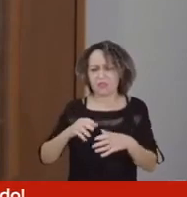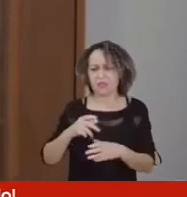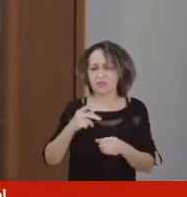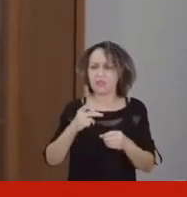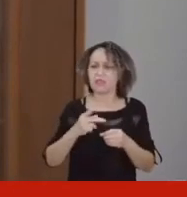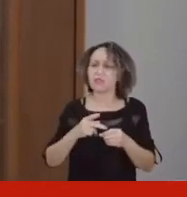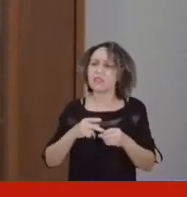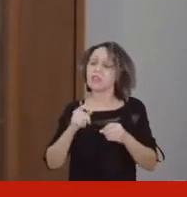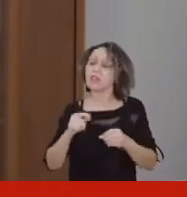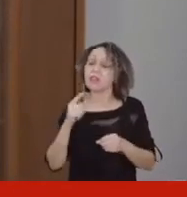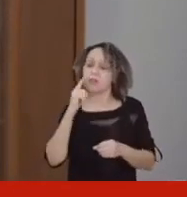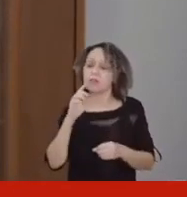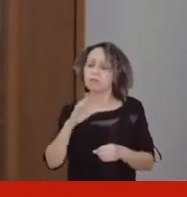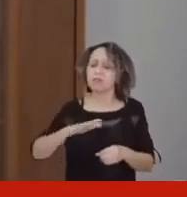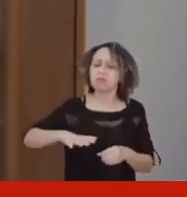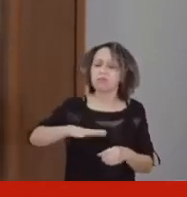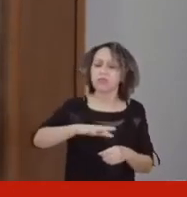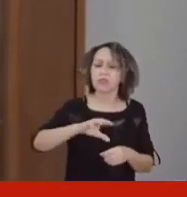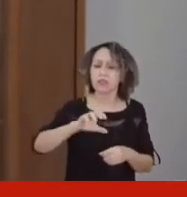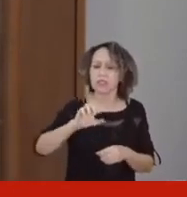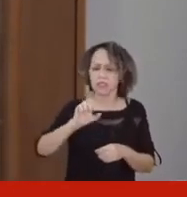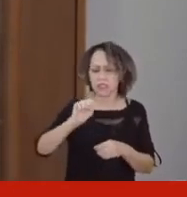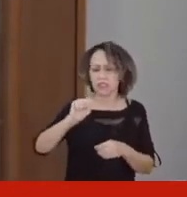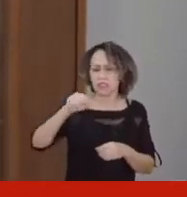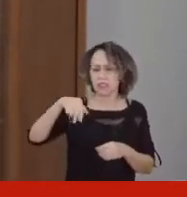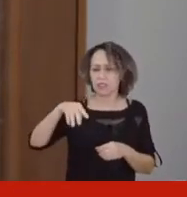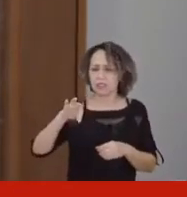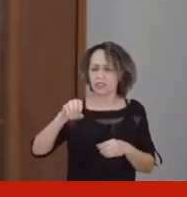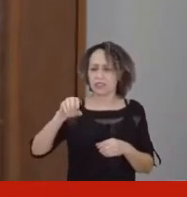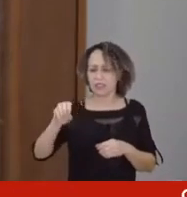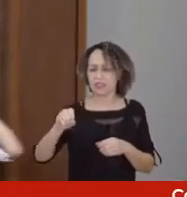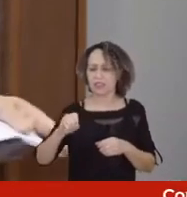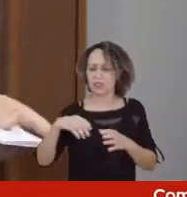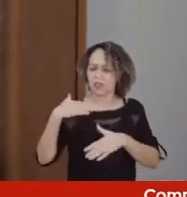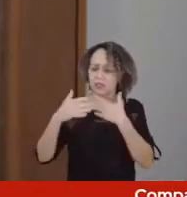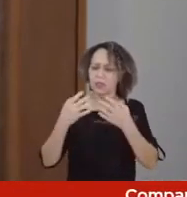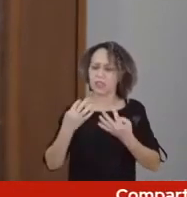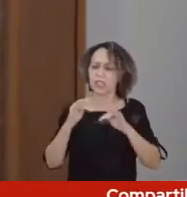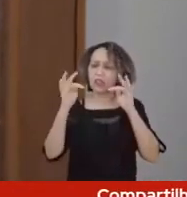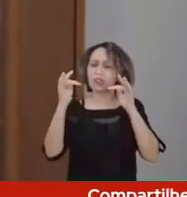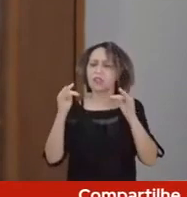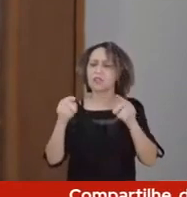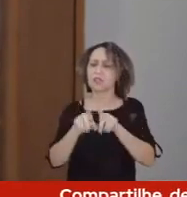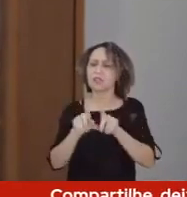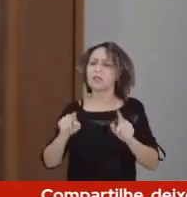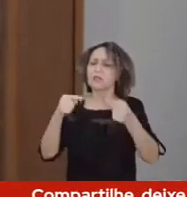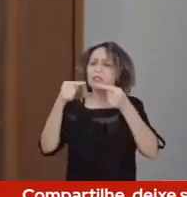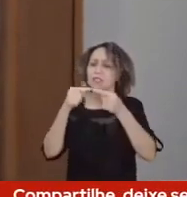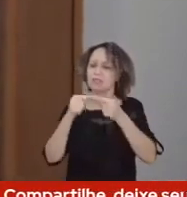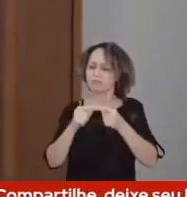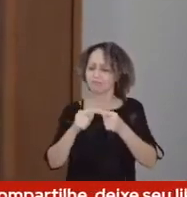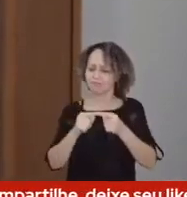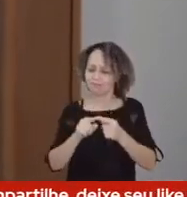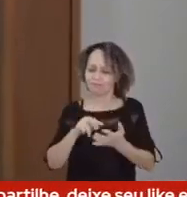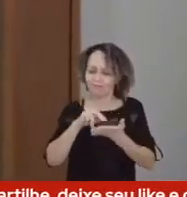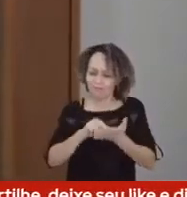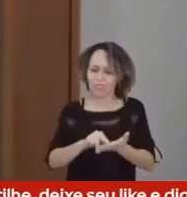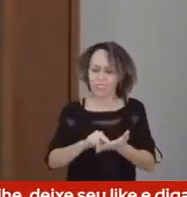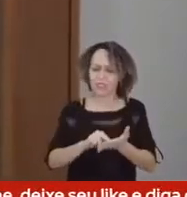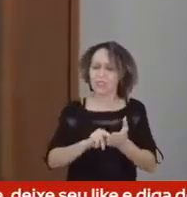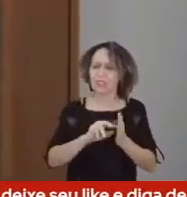com o desenvolvimento tecnológico, com o desenvolvimento e a perseverança da direção da Petrobras, um campo de petróleo, no geral, ele